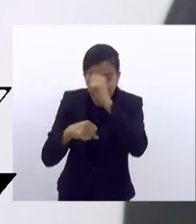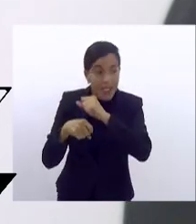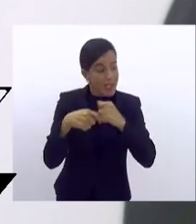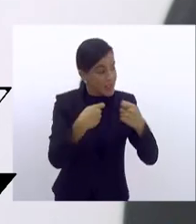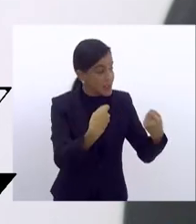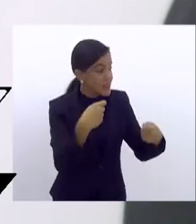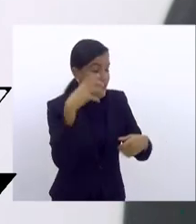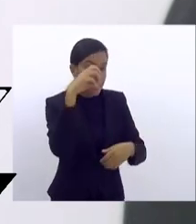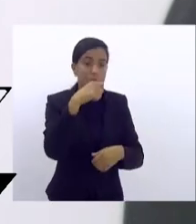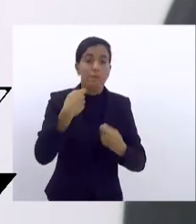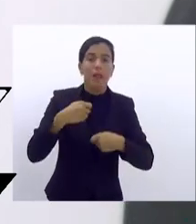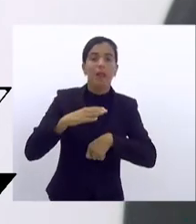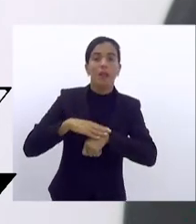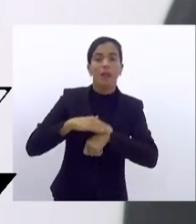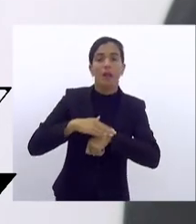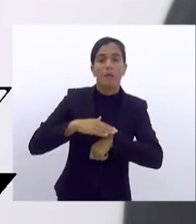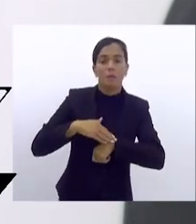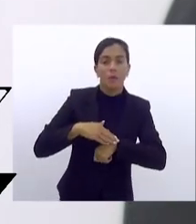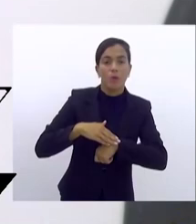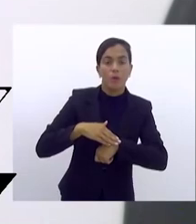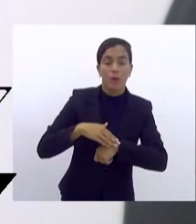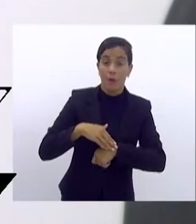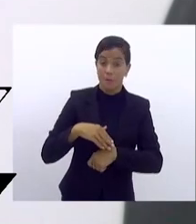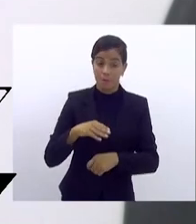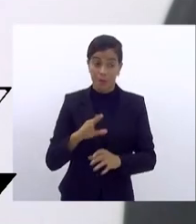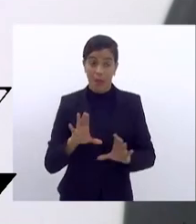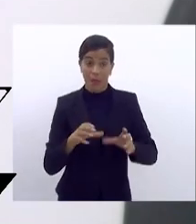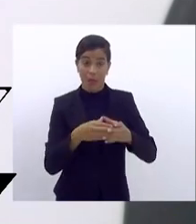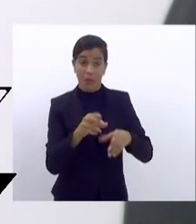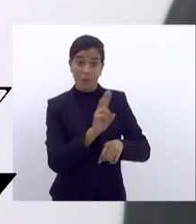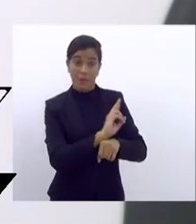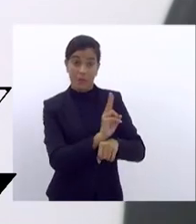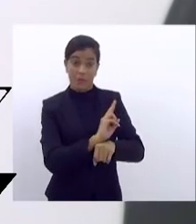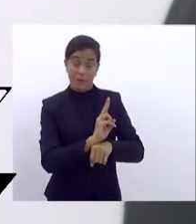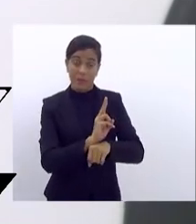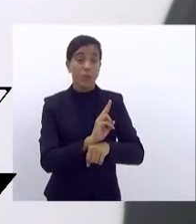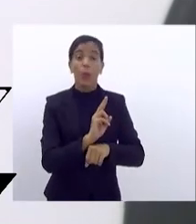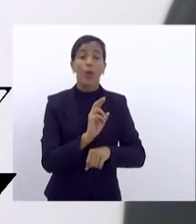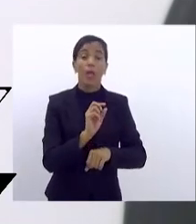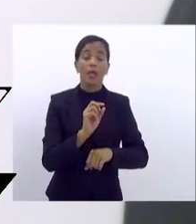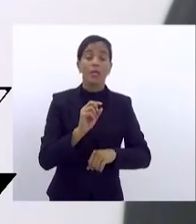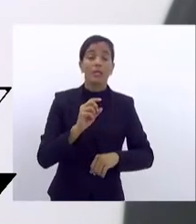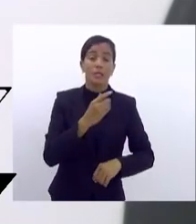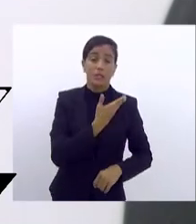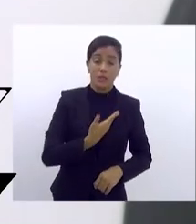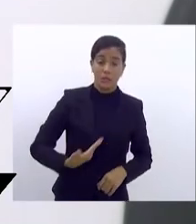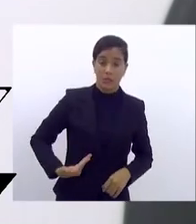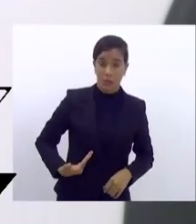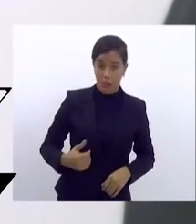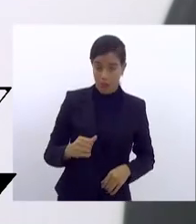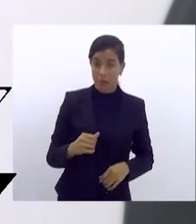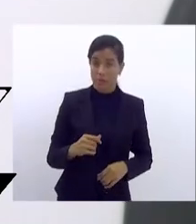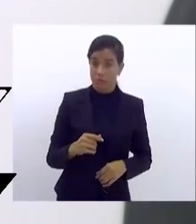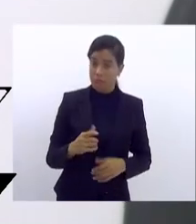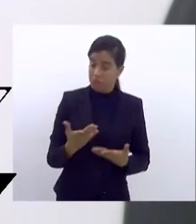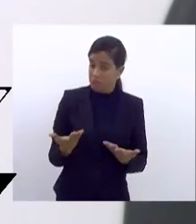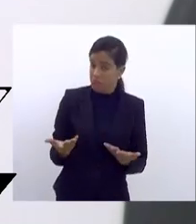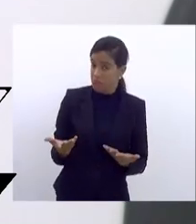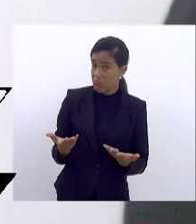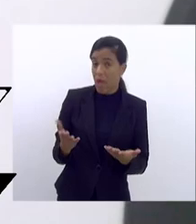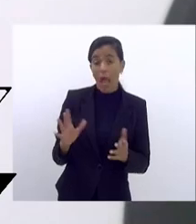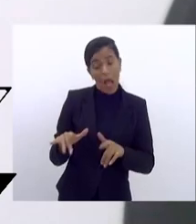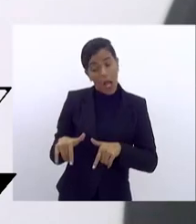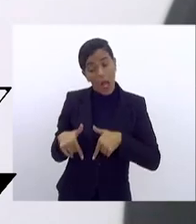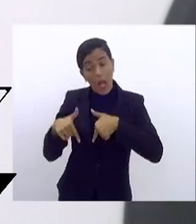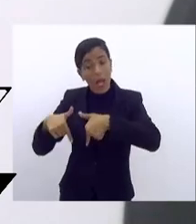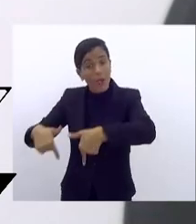demanda tempo as forças de segurança a gente acompanha e mais uma vez destacando a importância dela elas